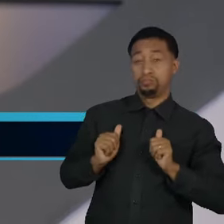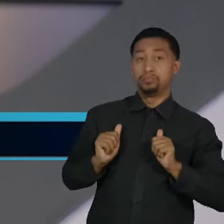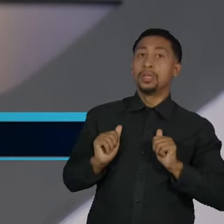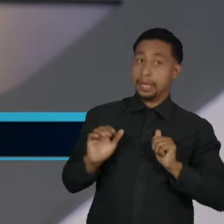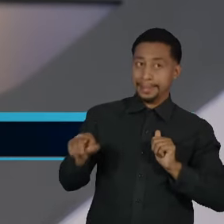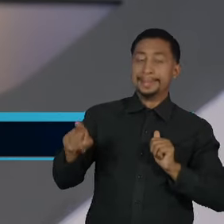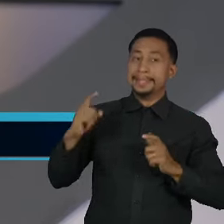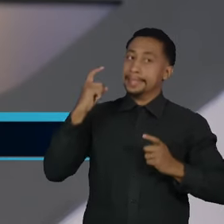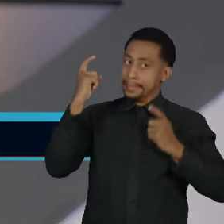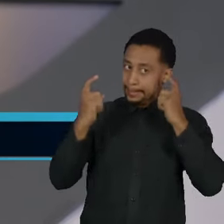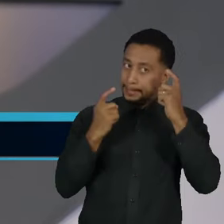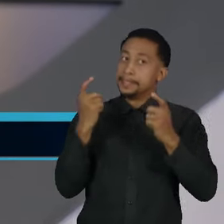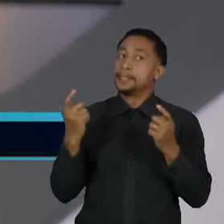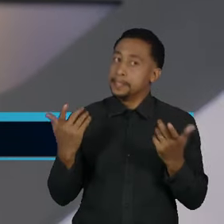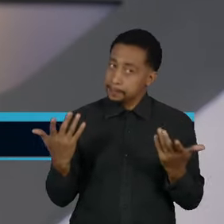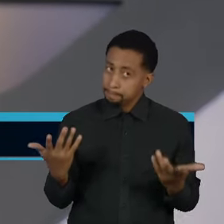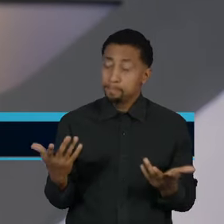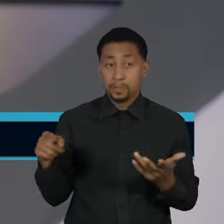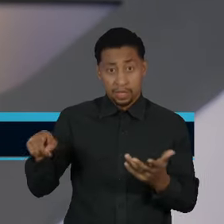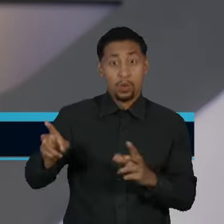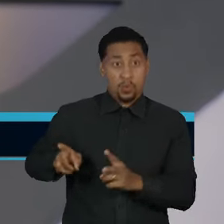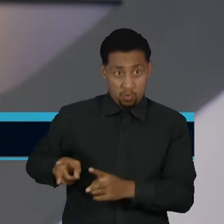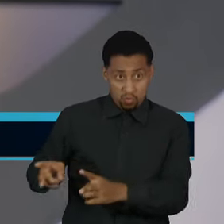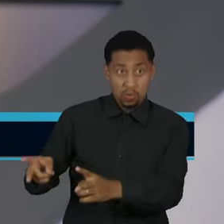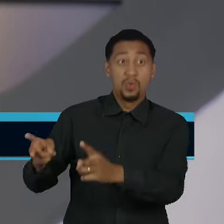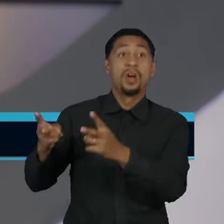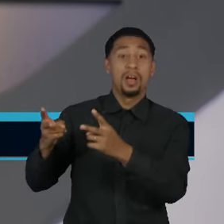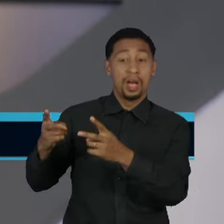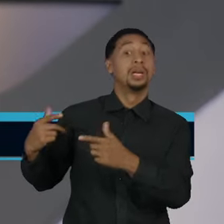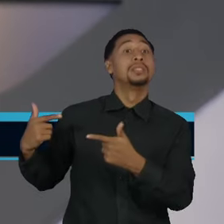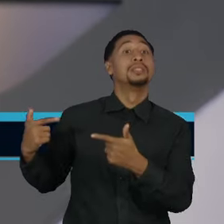sustentação, inclusive das ações militares